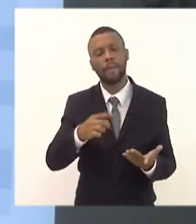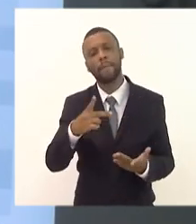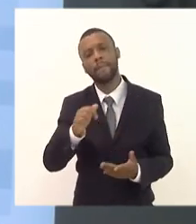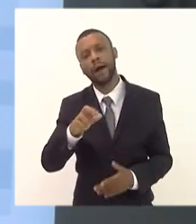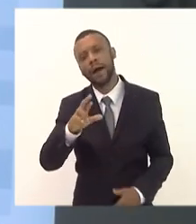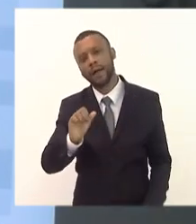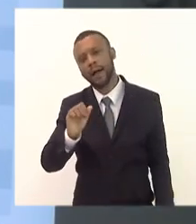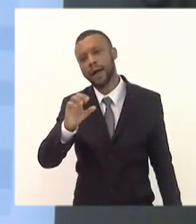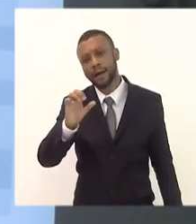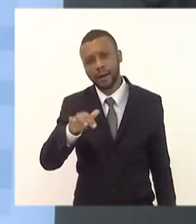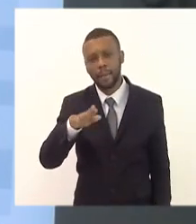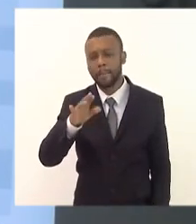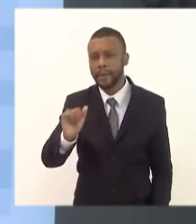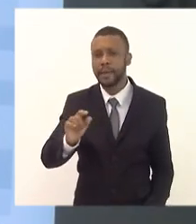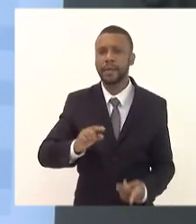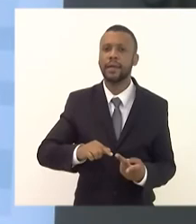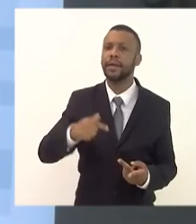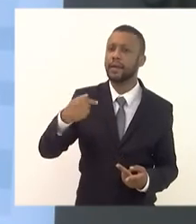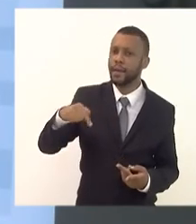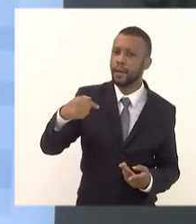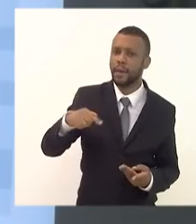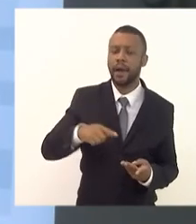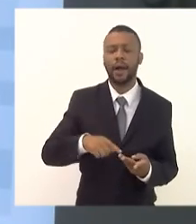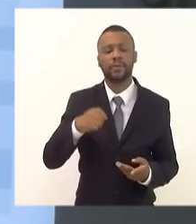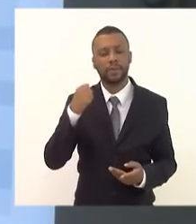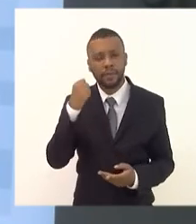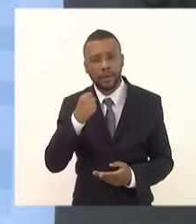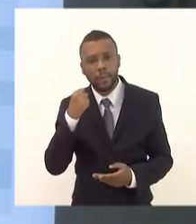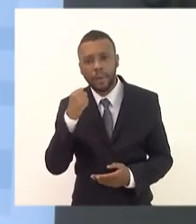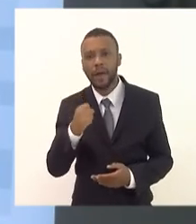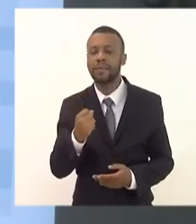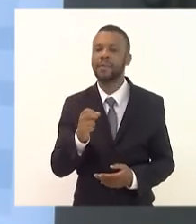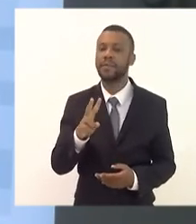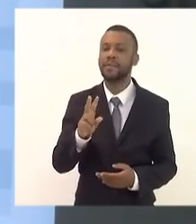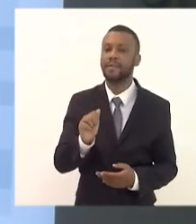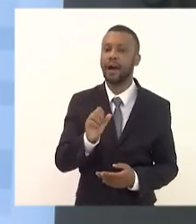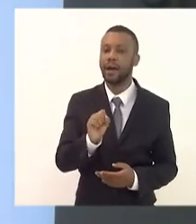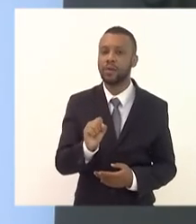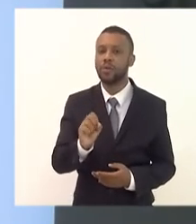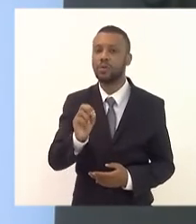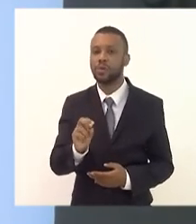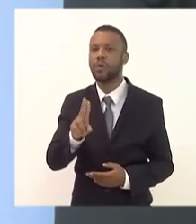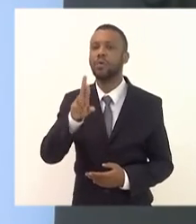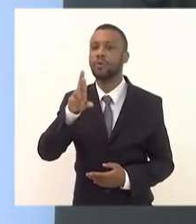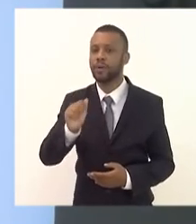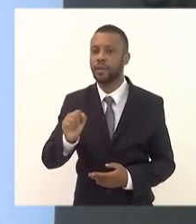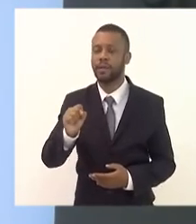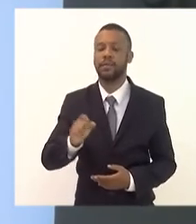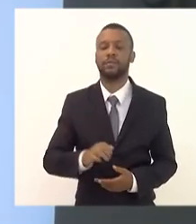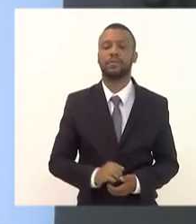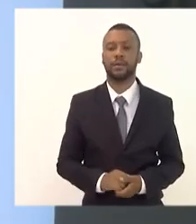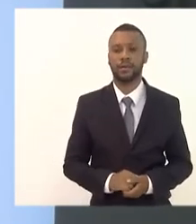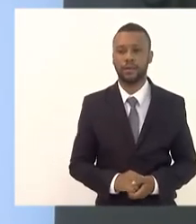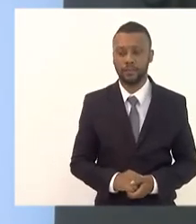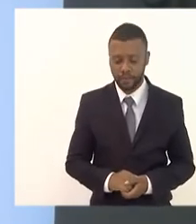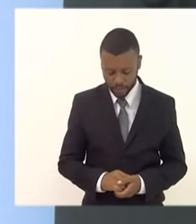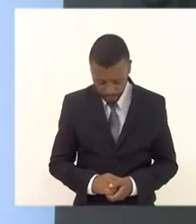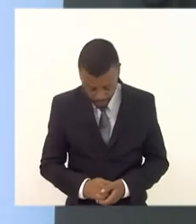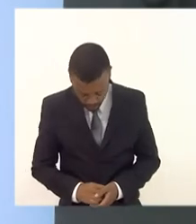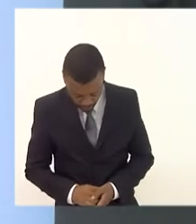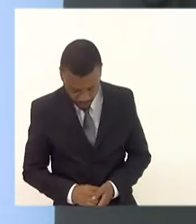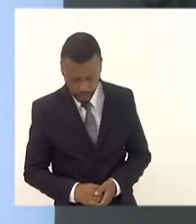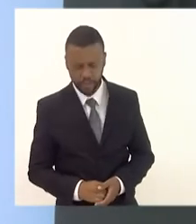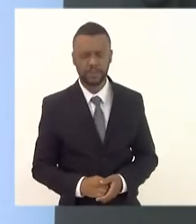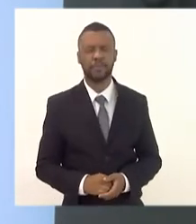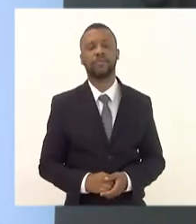Piraí, Queimados e Seropédica Vassouras. Pode passar. Aí alguns exemplos